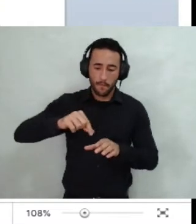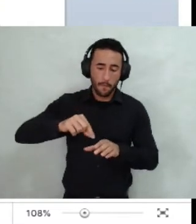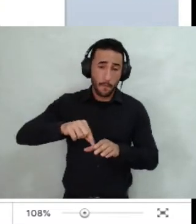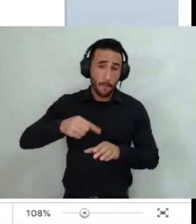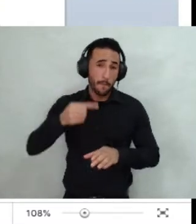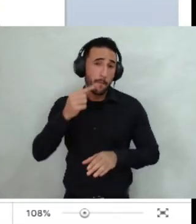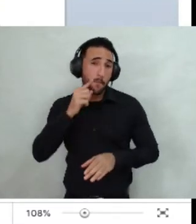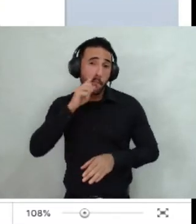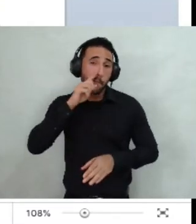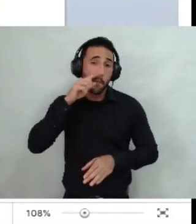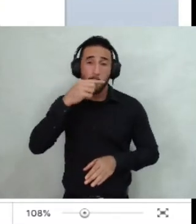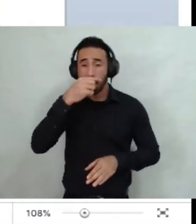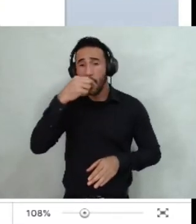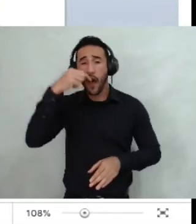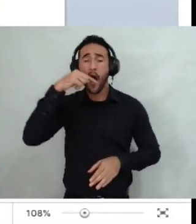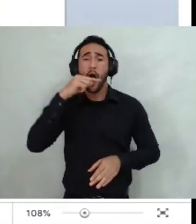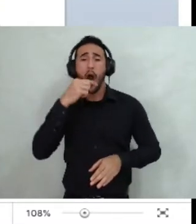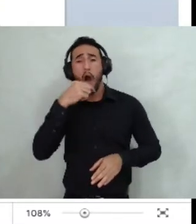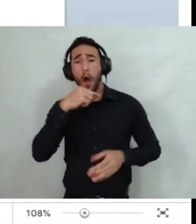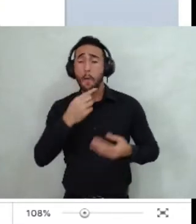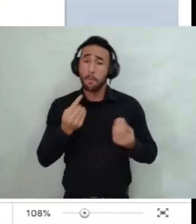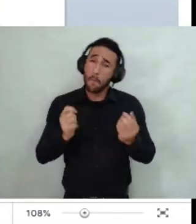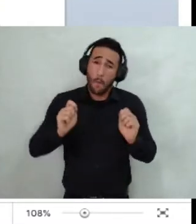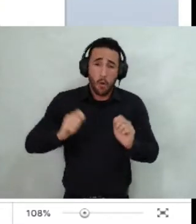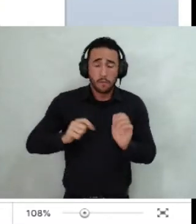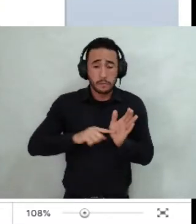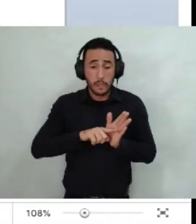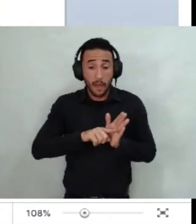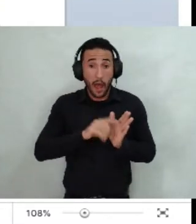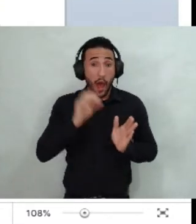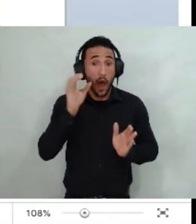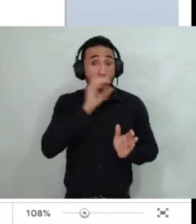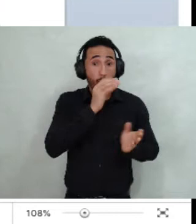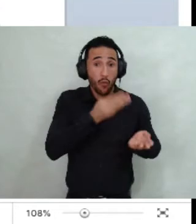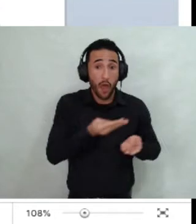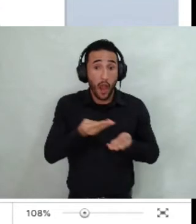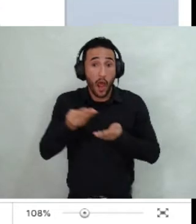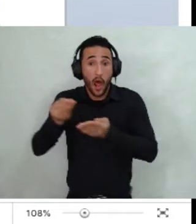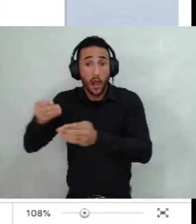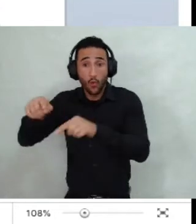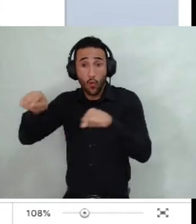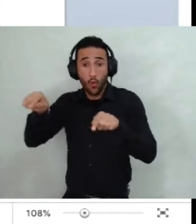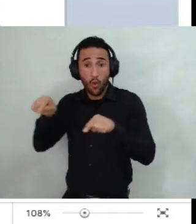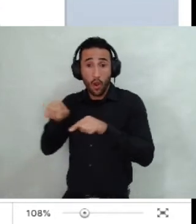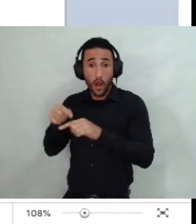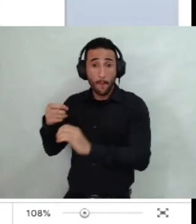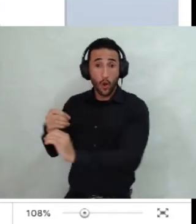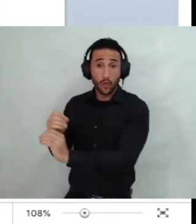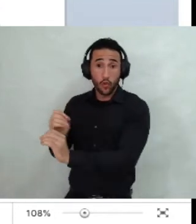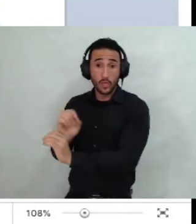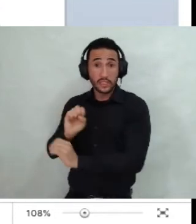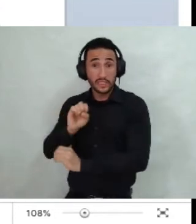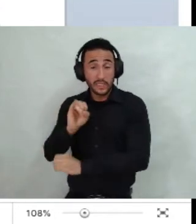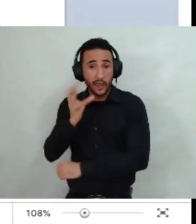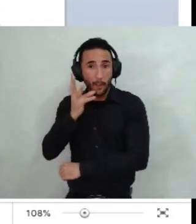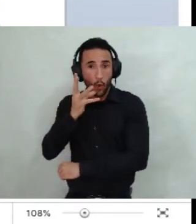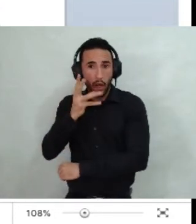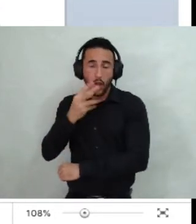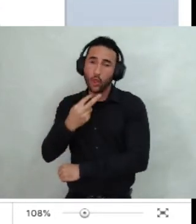Essa amostra ela tem que chegar rapidamente no laboratório. Se ela não puder chegar, ela vai ter que ficar de 48